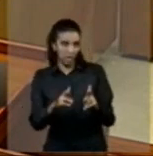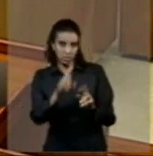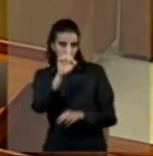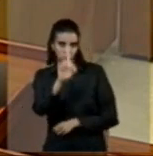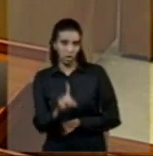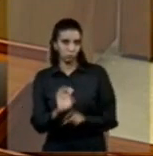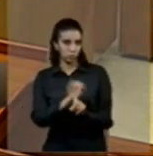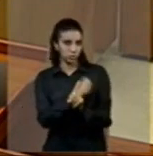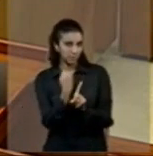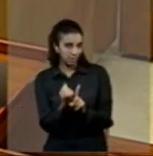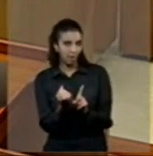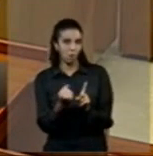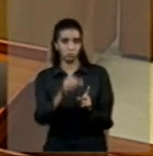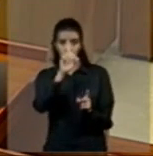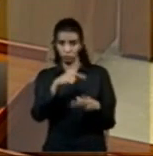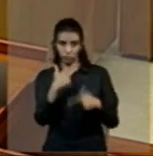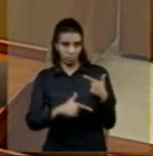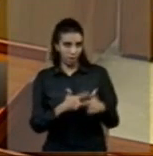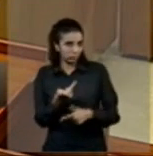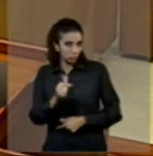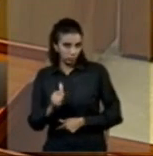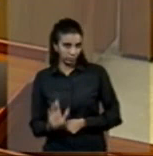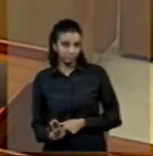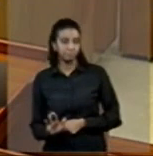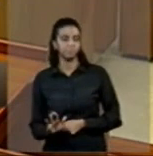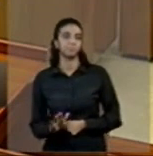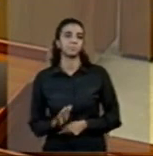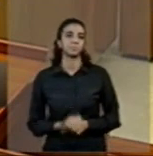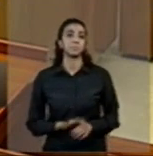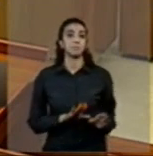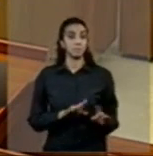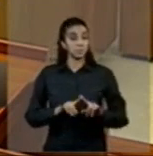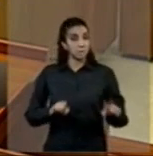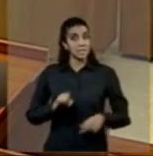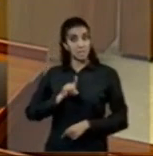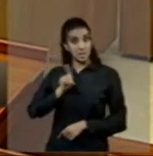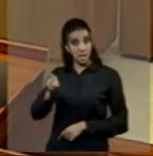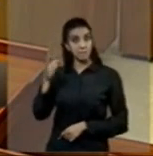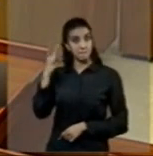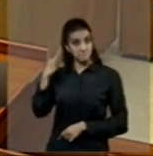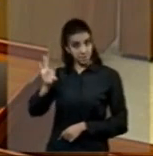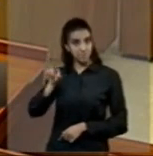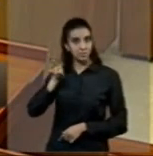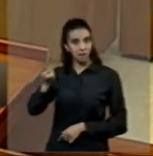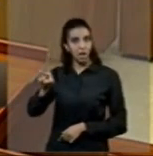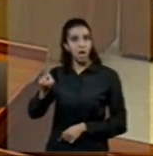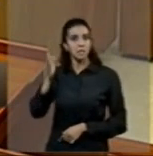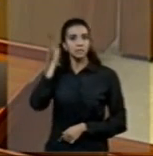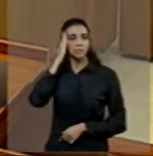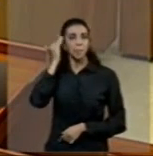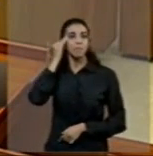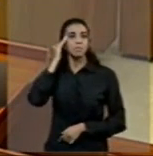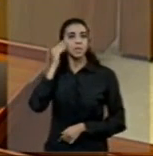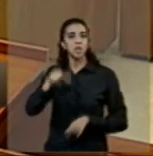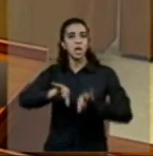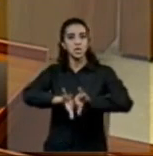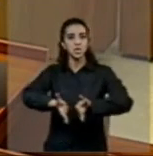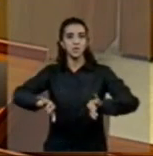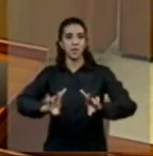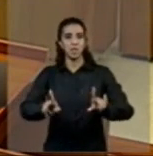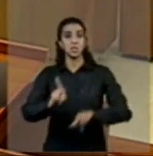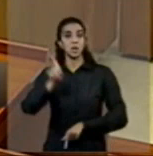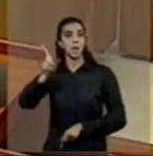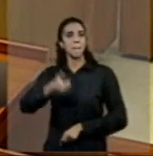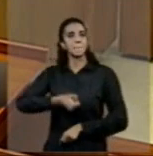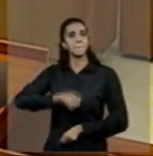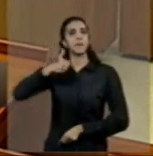direitos sociais do trabalhador. Mas a própria França faz essa diferenciação, e é o país que foi